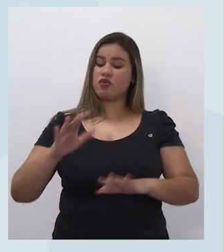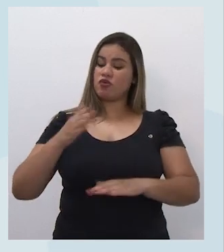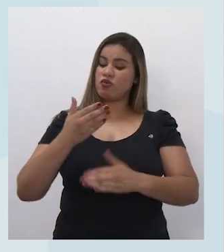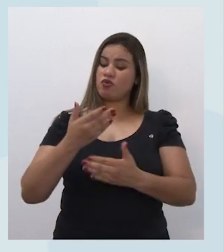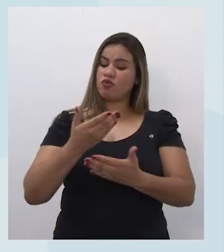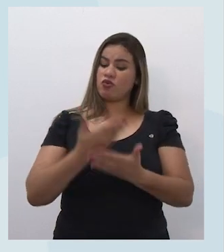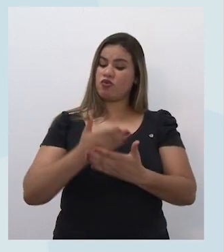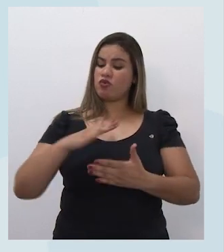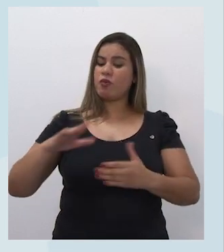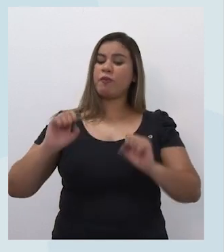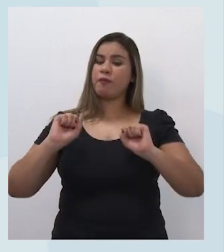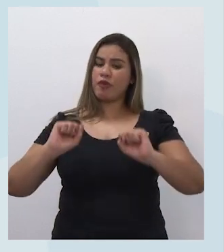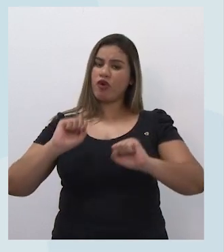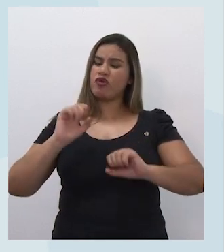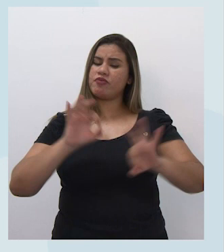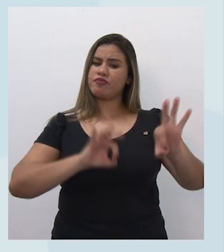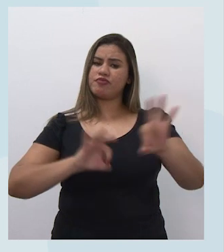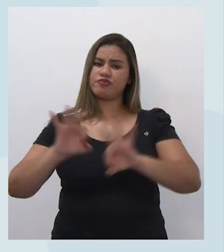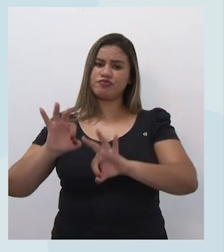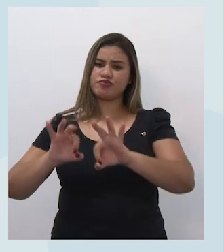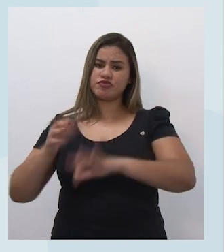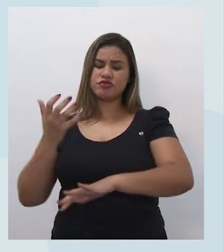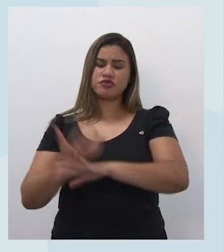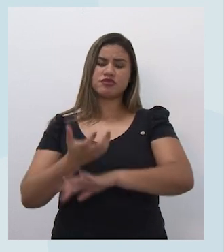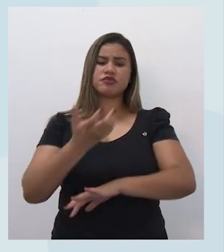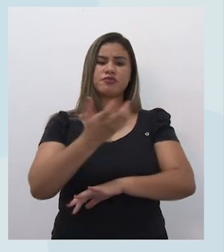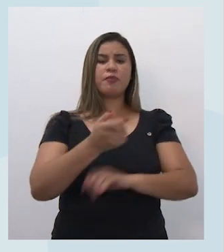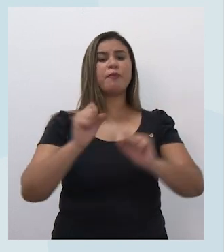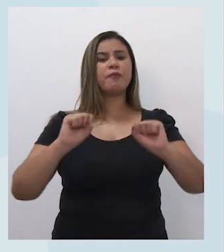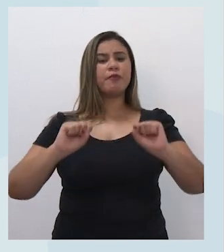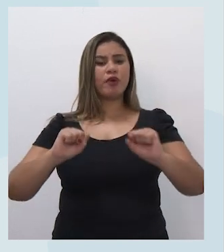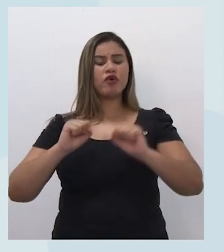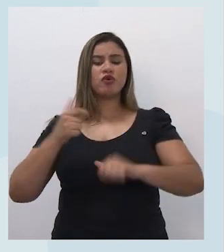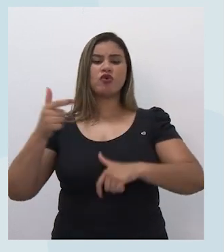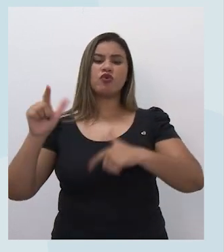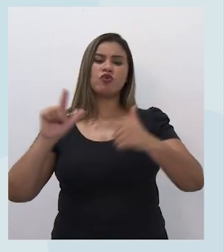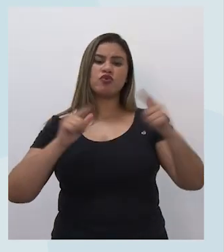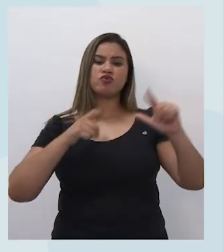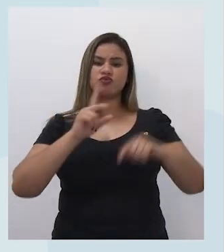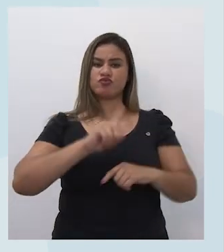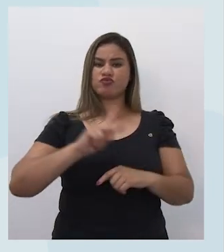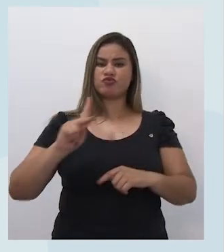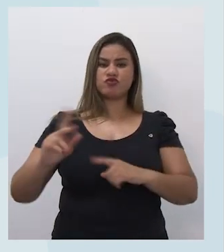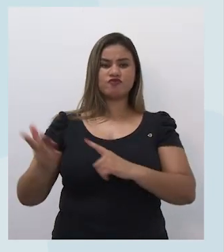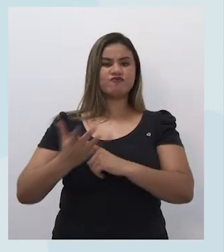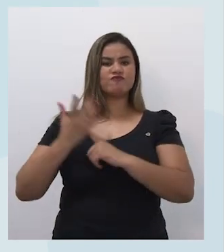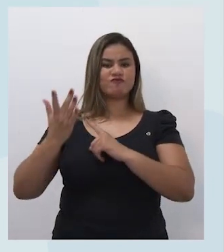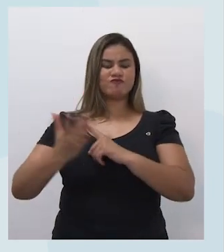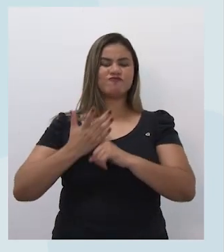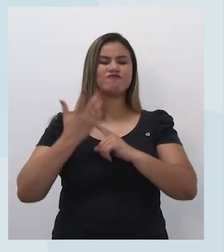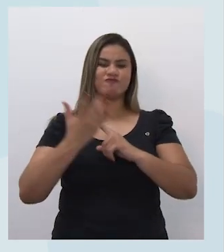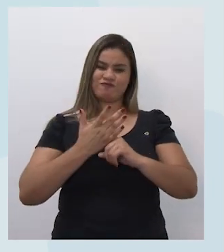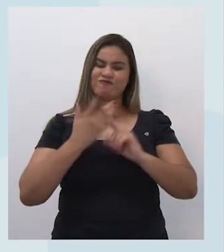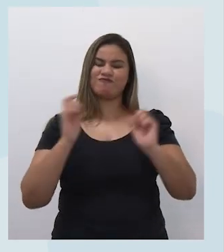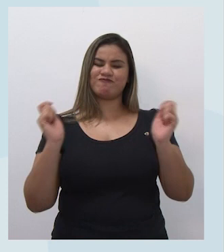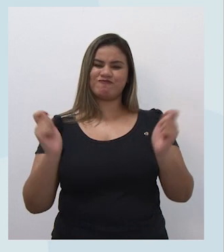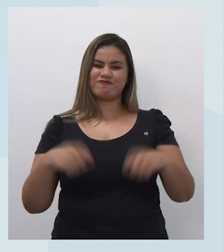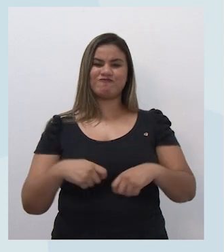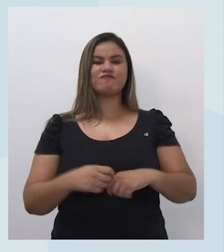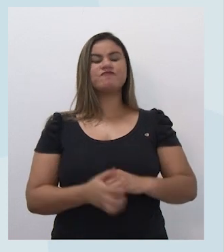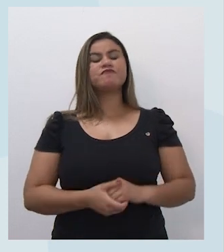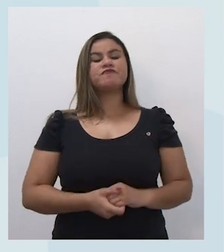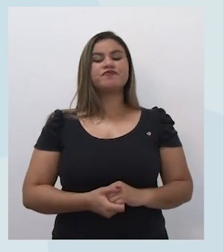sim, em se tratando de um projeto interdisciplinar, ele pode recorrer a outras ajudas além do tutor do